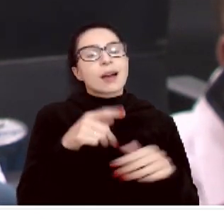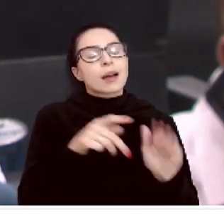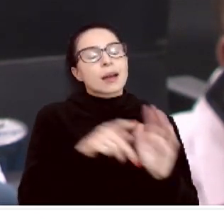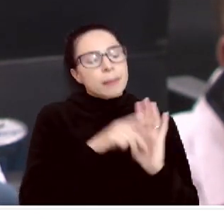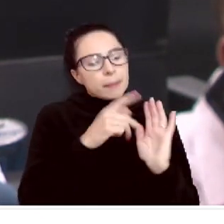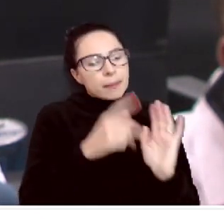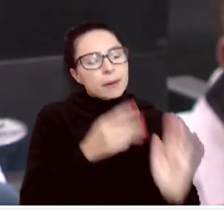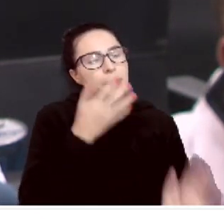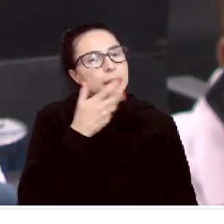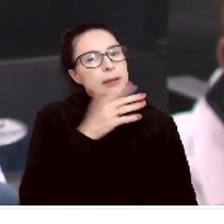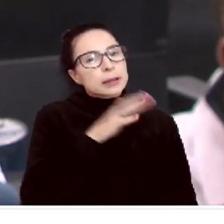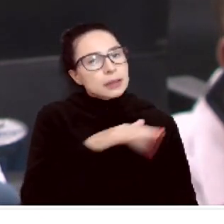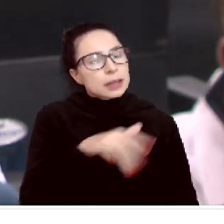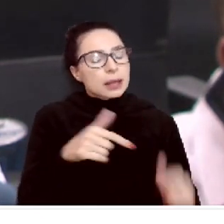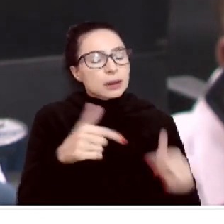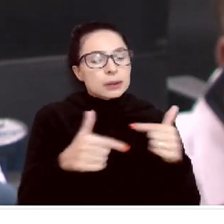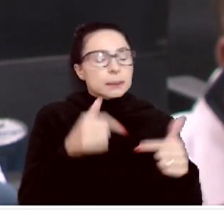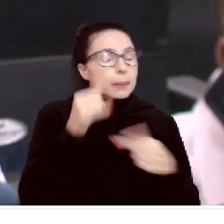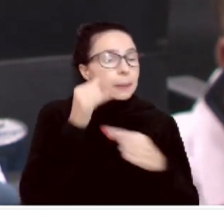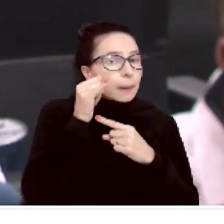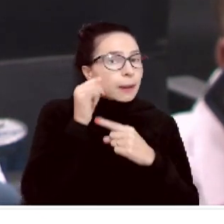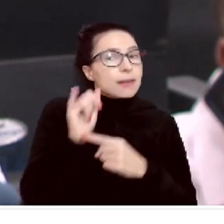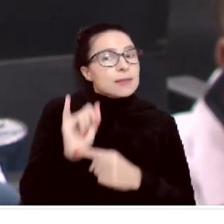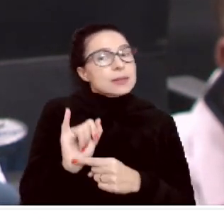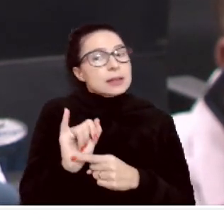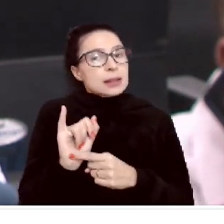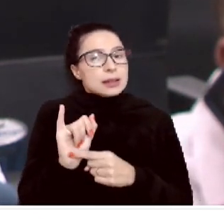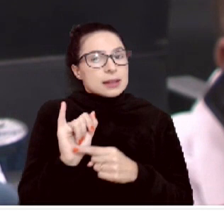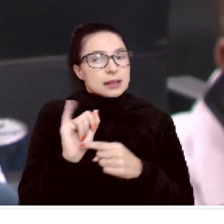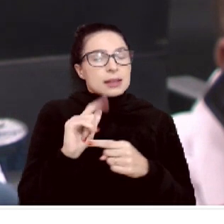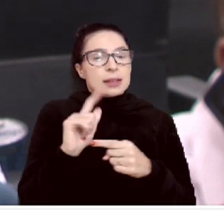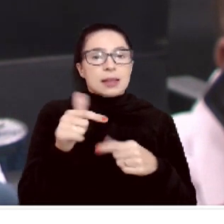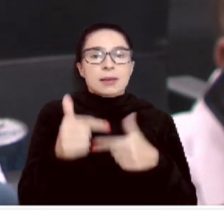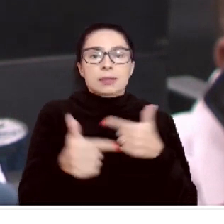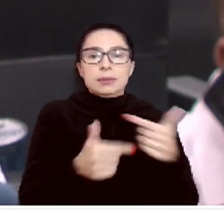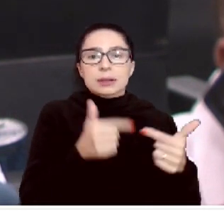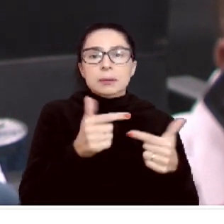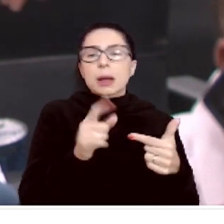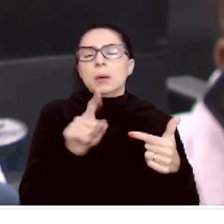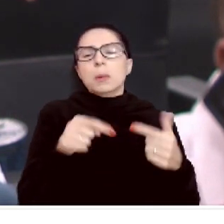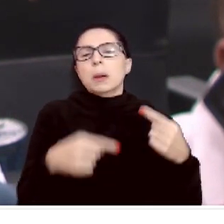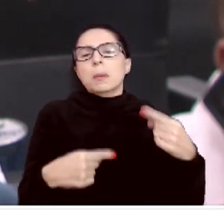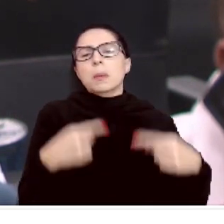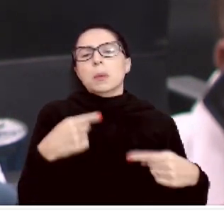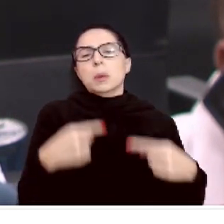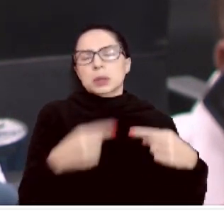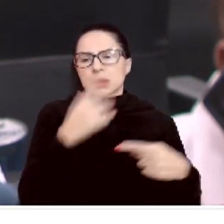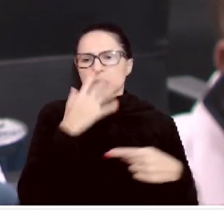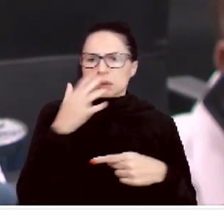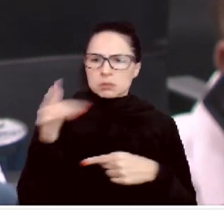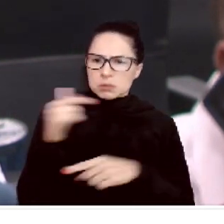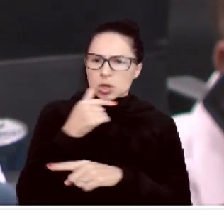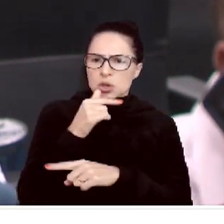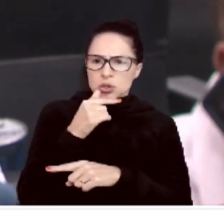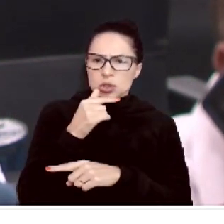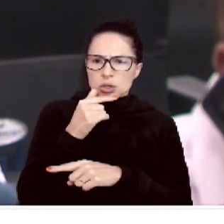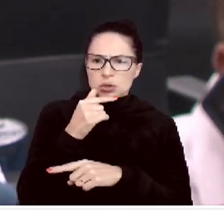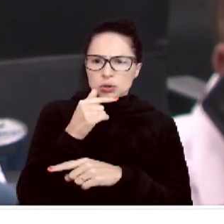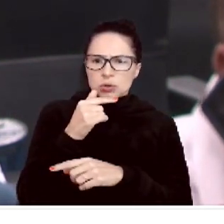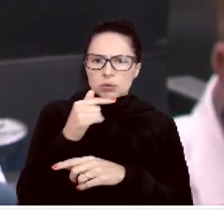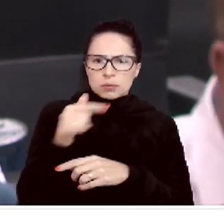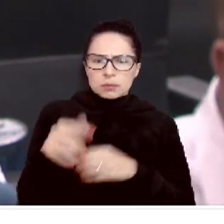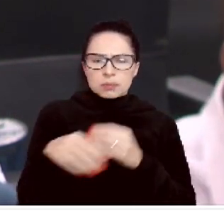um trabalho preventivo, não é um trabalho político, como salientou aí o nosso